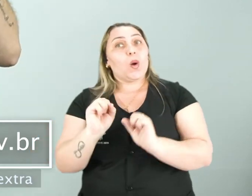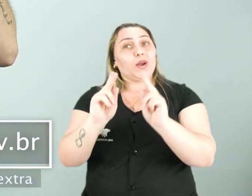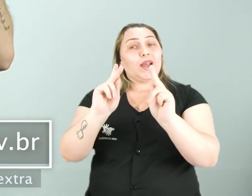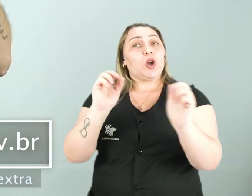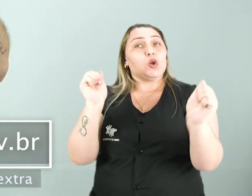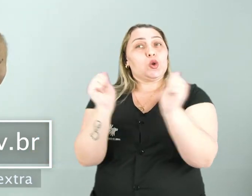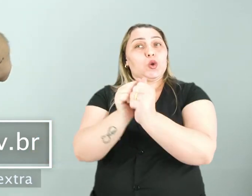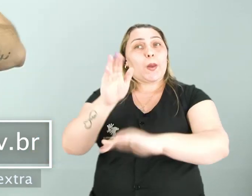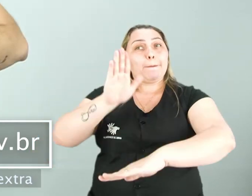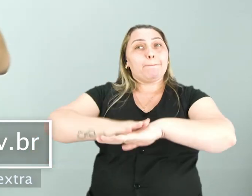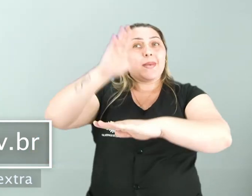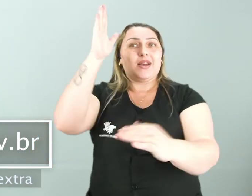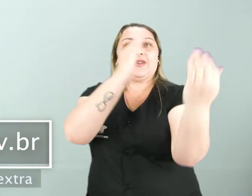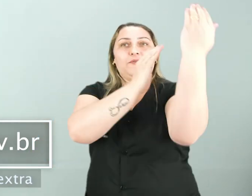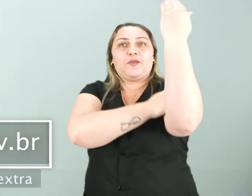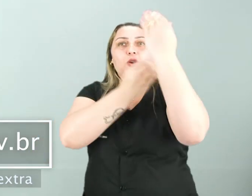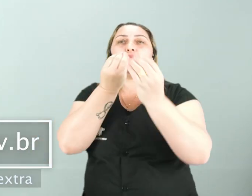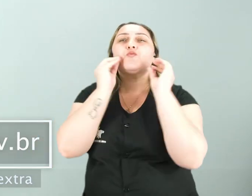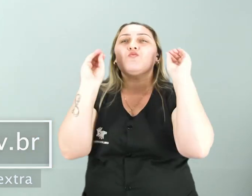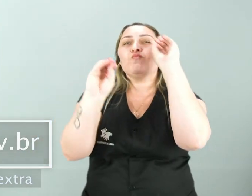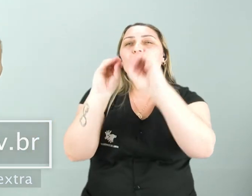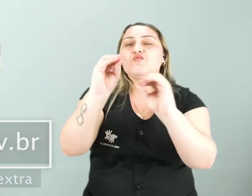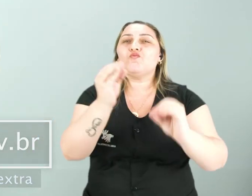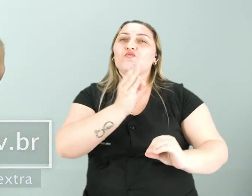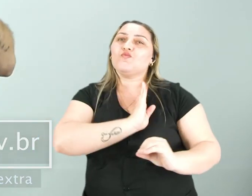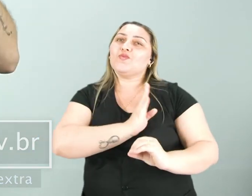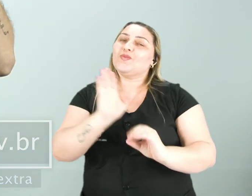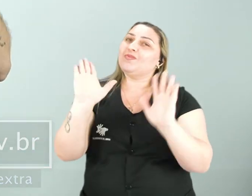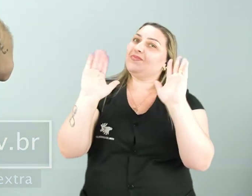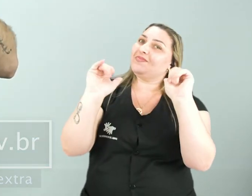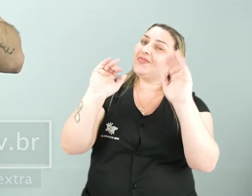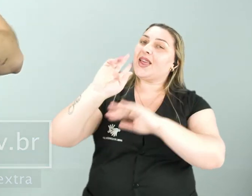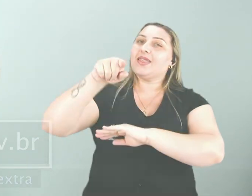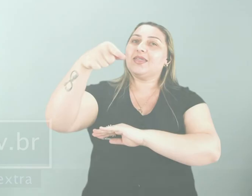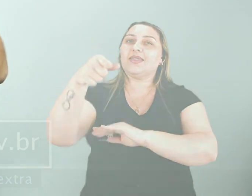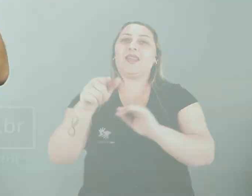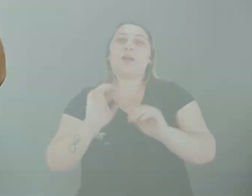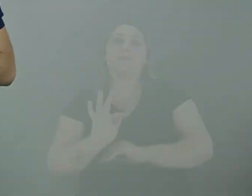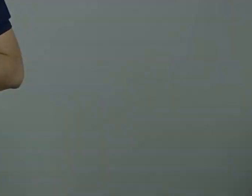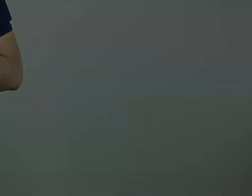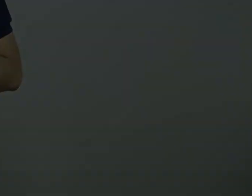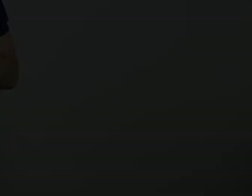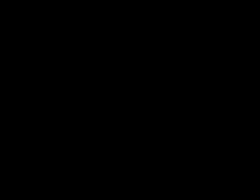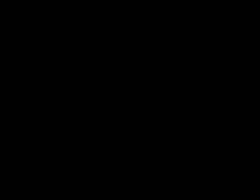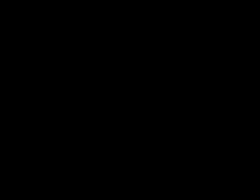ok? Juntos nós somos mais fortes. Um beijo no coração de vocês. Tchau, tchau e até logo.